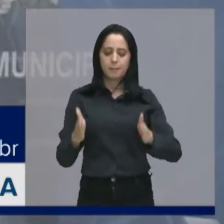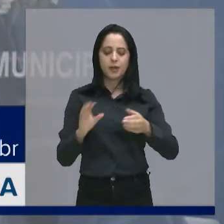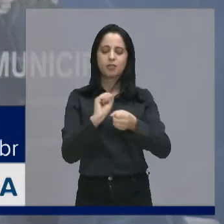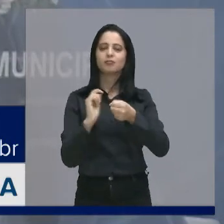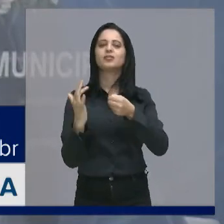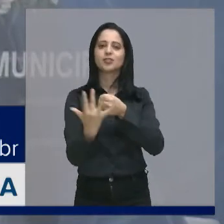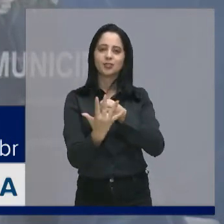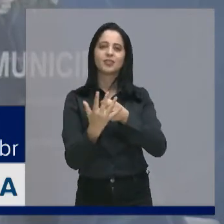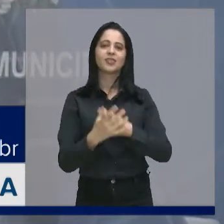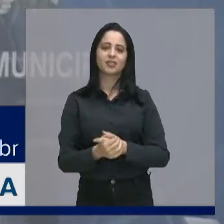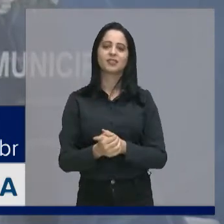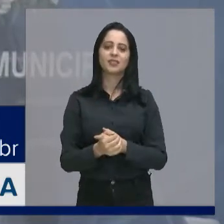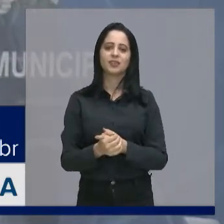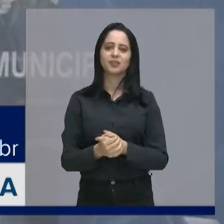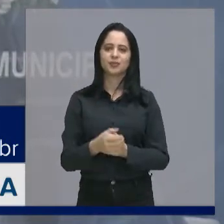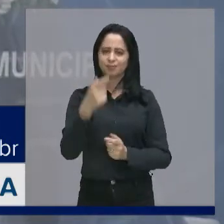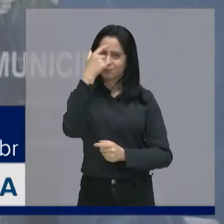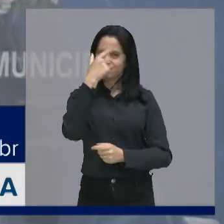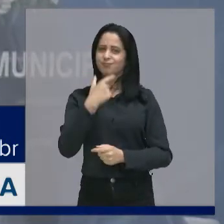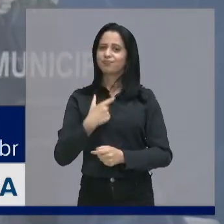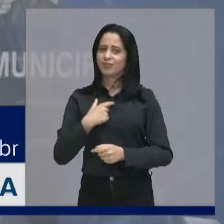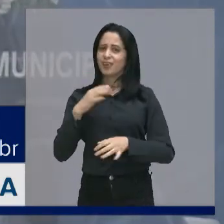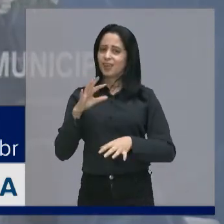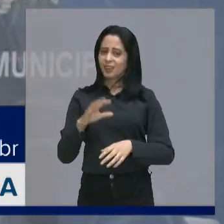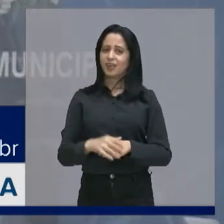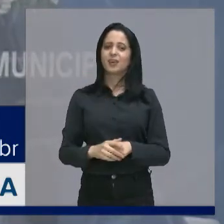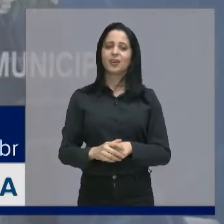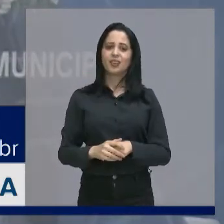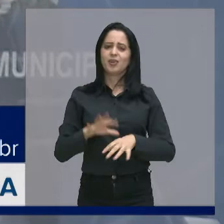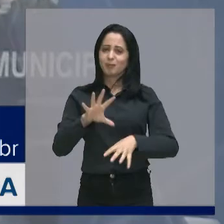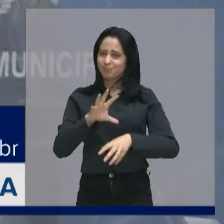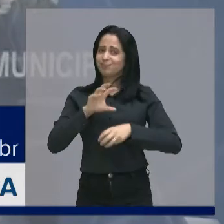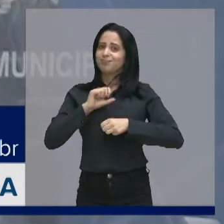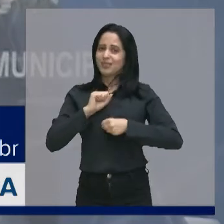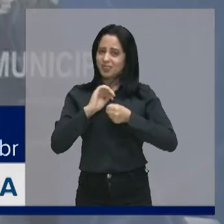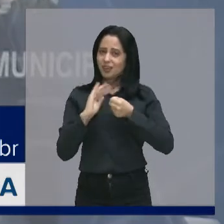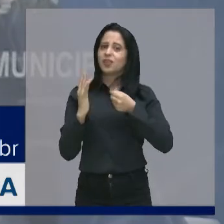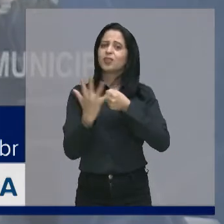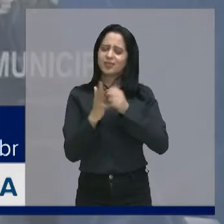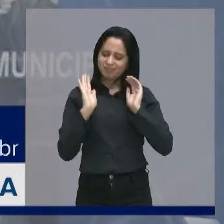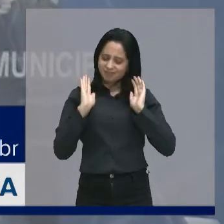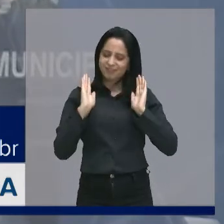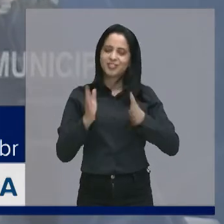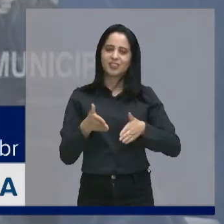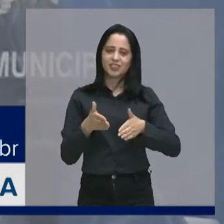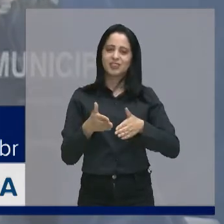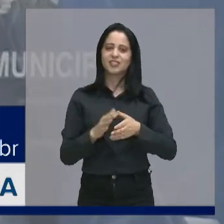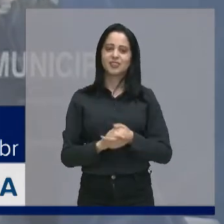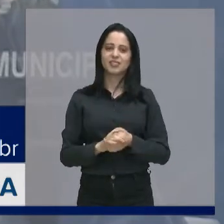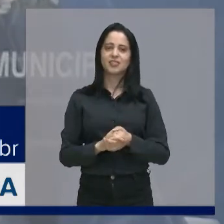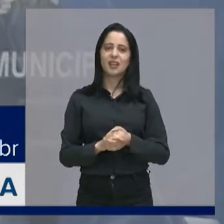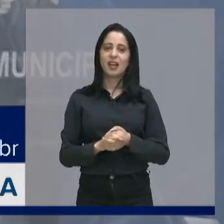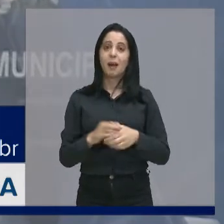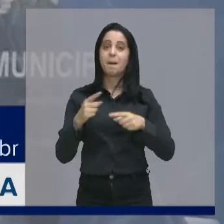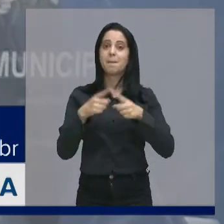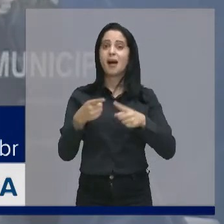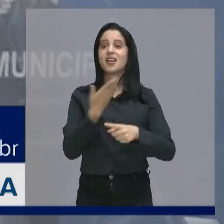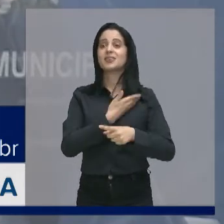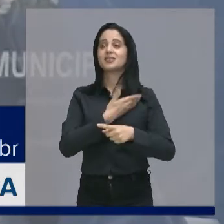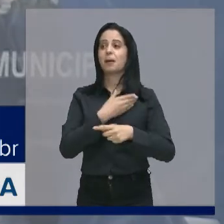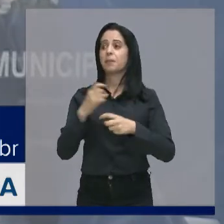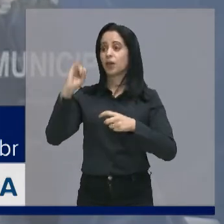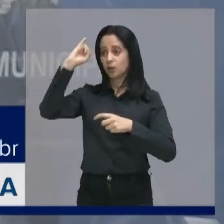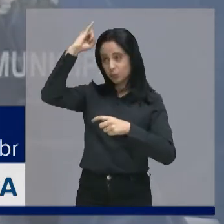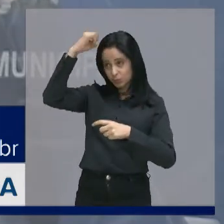nós, né? Eu que fui uma das pessoas contaminadas pelo Covid, tive toda a assistência, tanto do Dr.